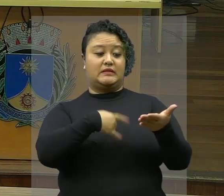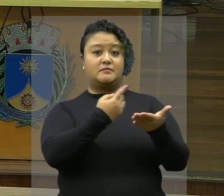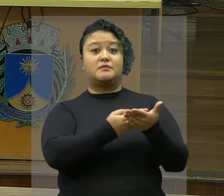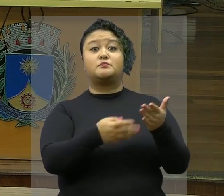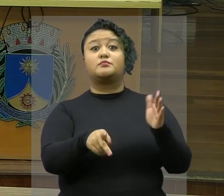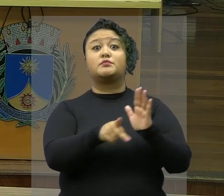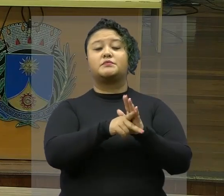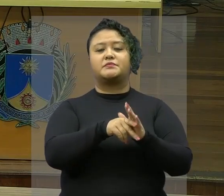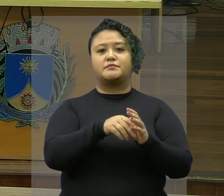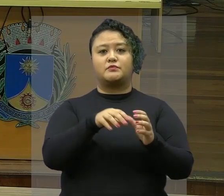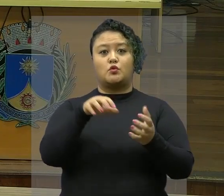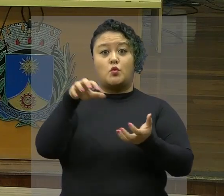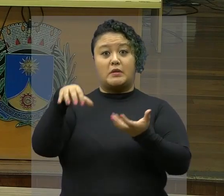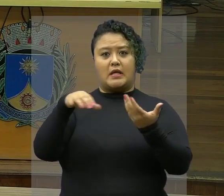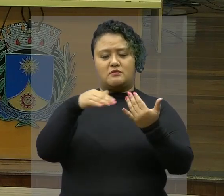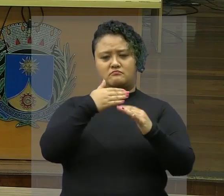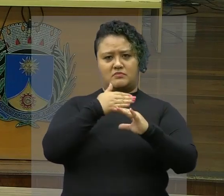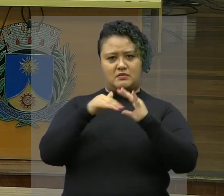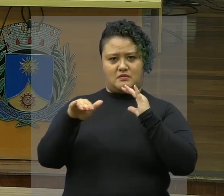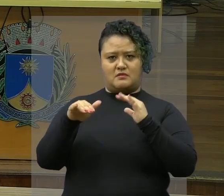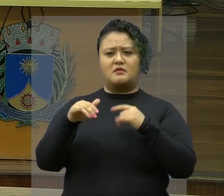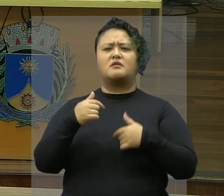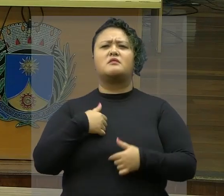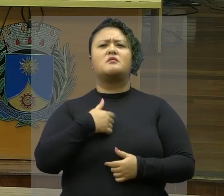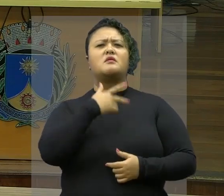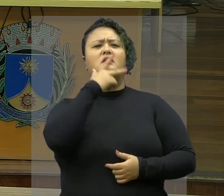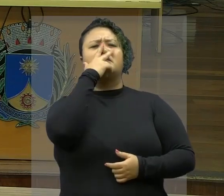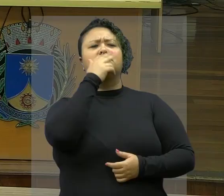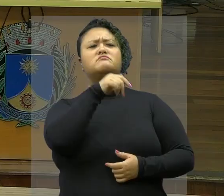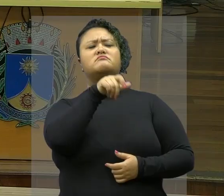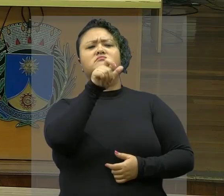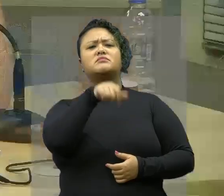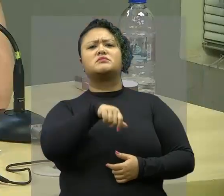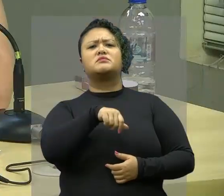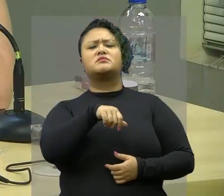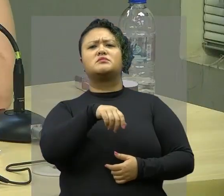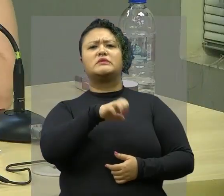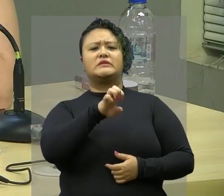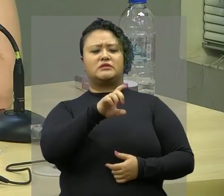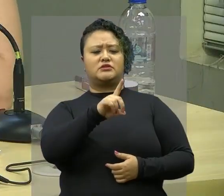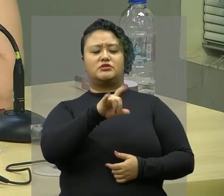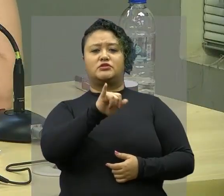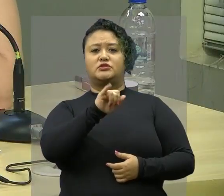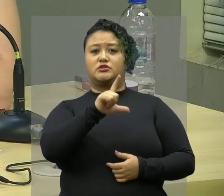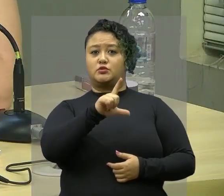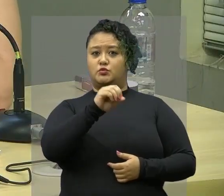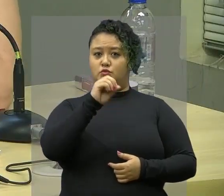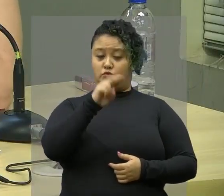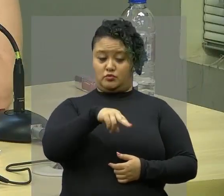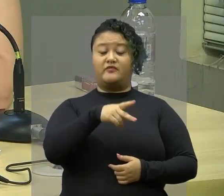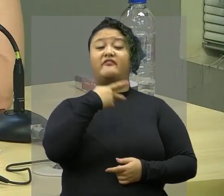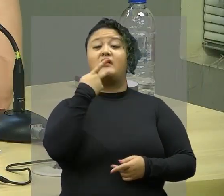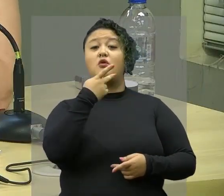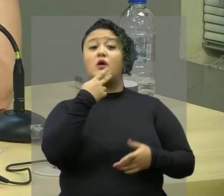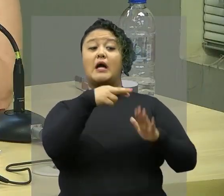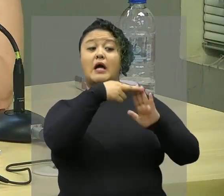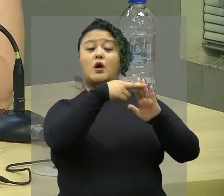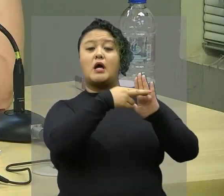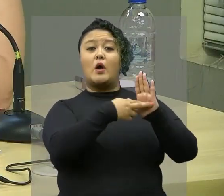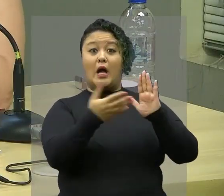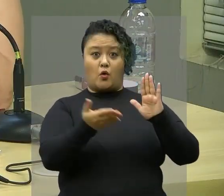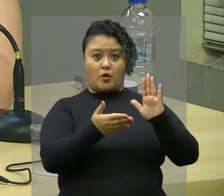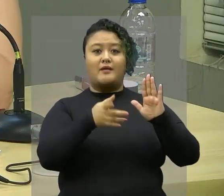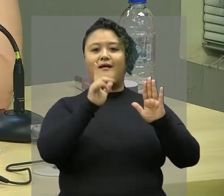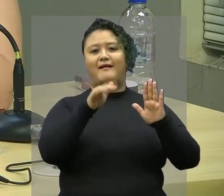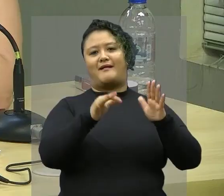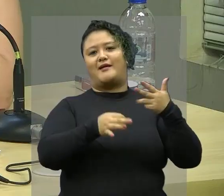Congresso envolvendo, acho que o doutor trouxe o Edilson trouxe uma questão muito importante. A regulação atual é jurídica,